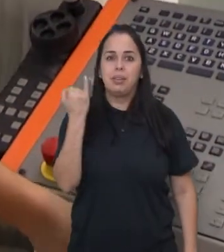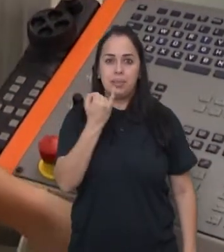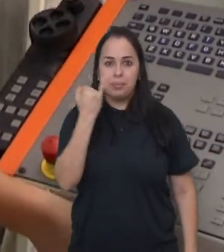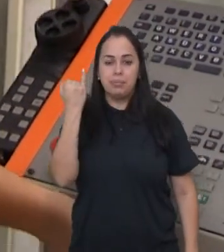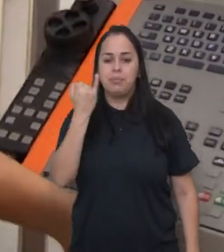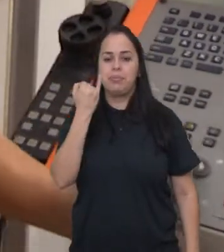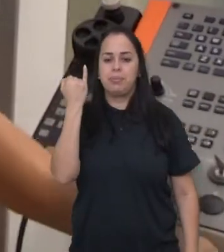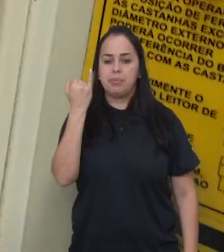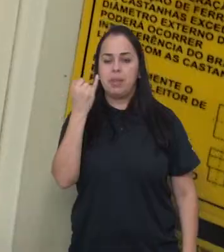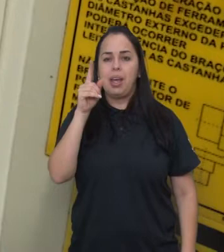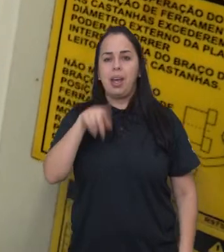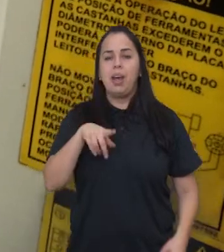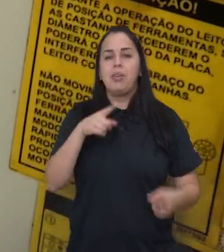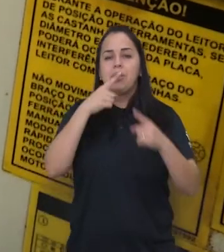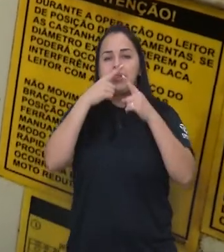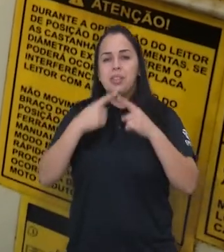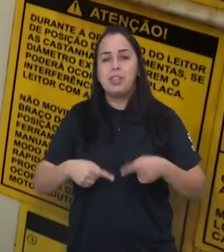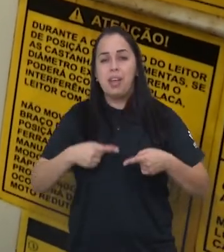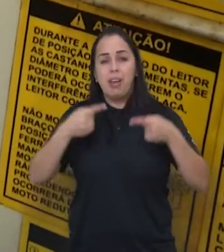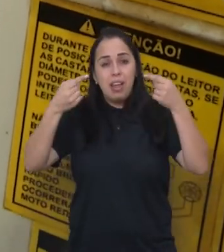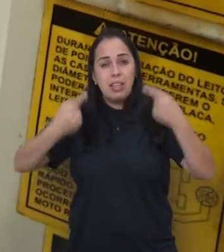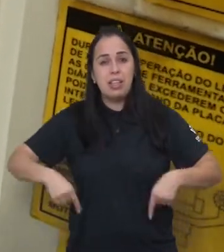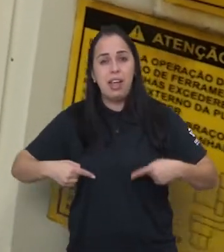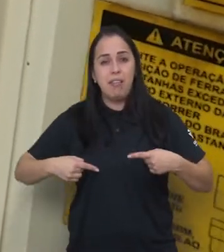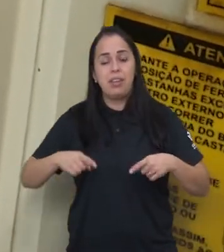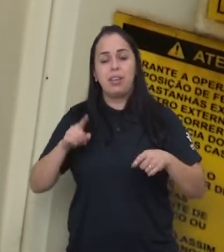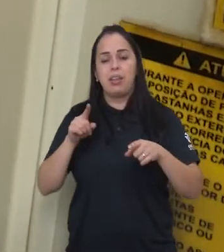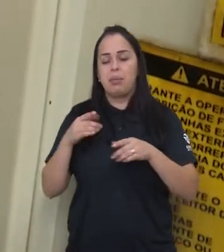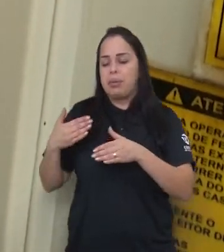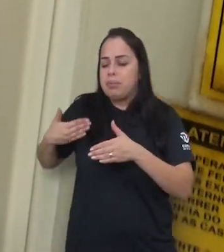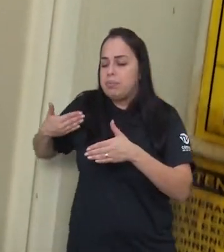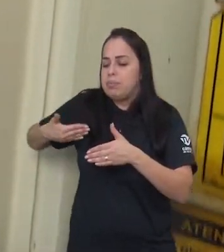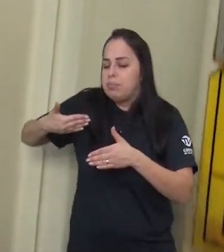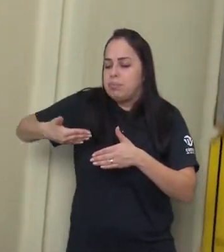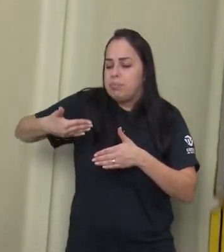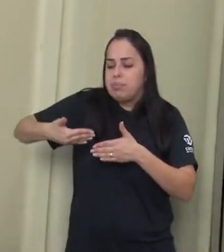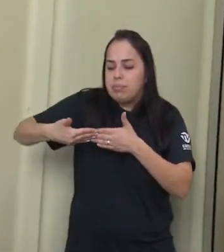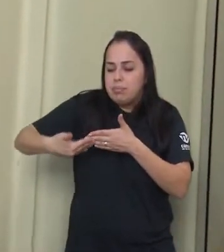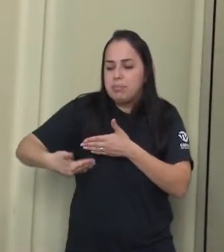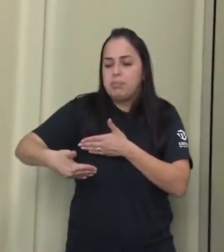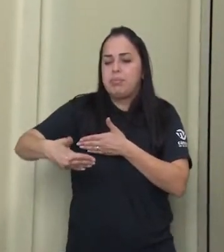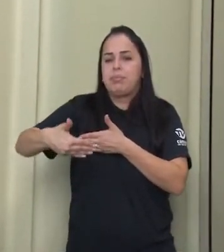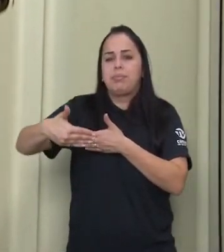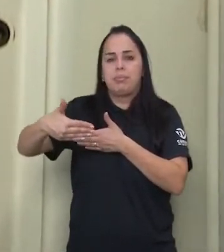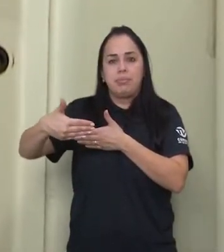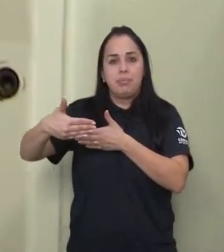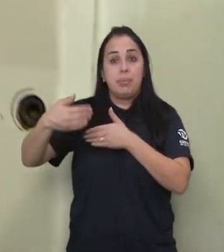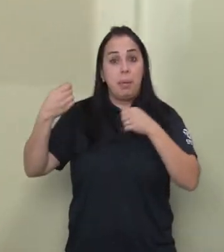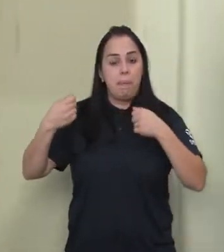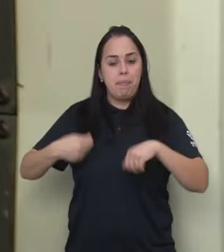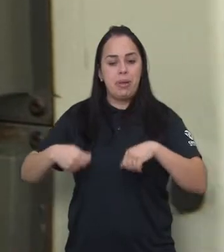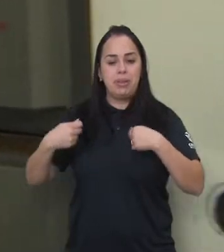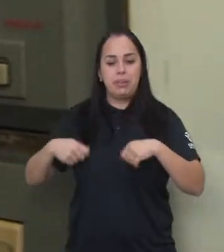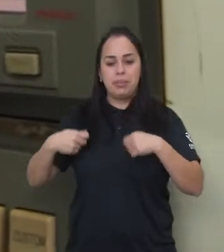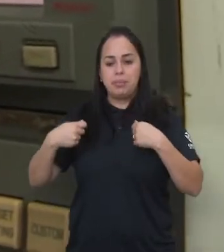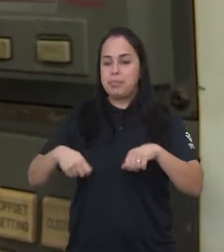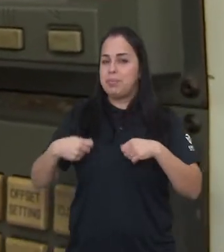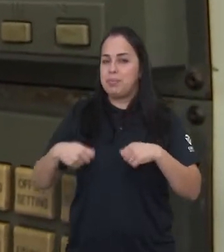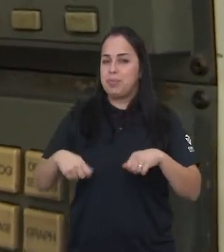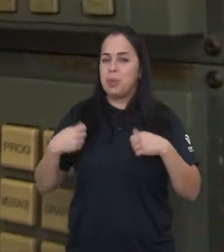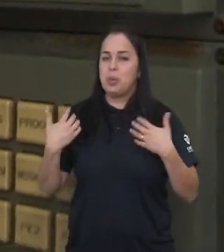nessa nessa nesse desafio nessa trilha que a gente tem para percorrer nós